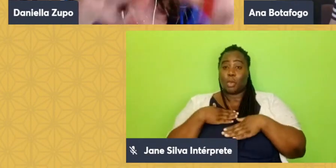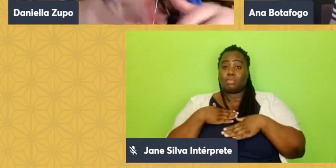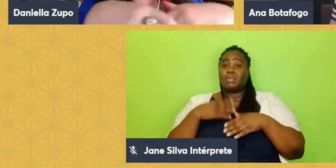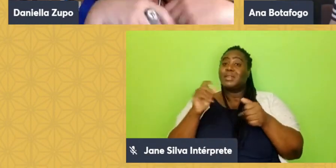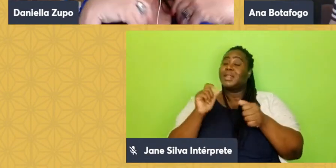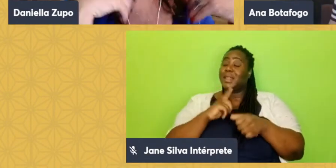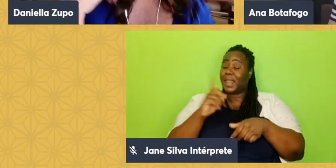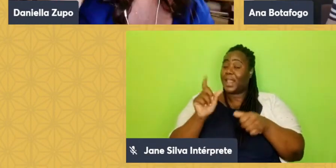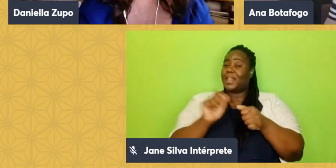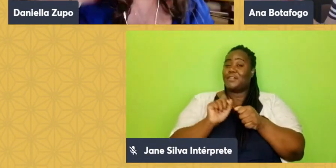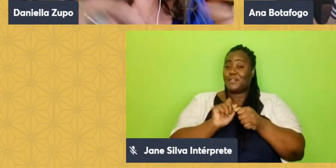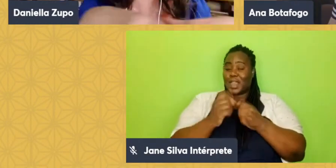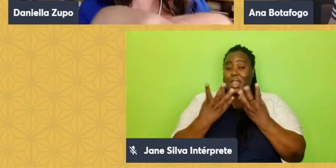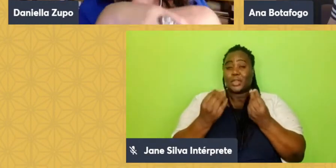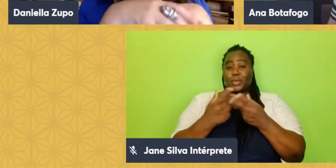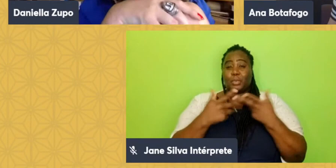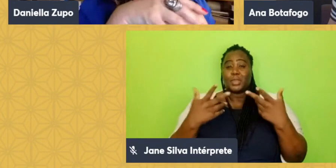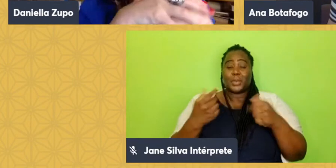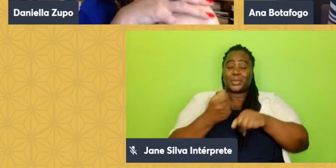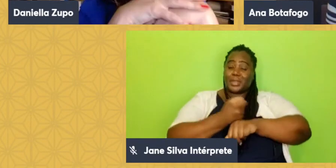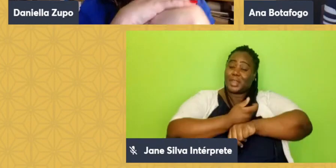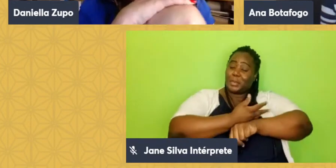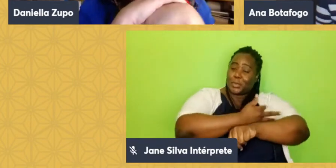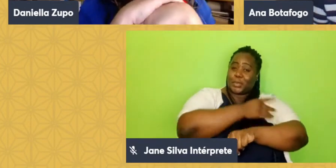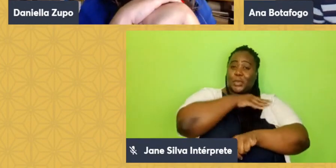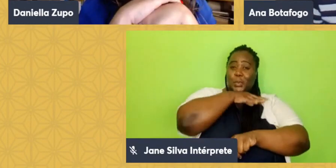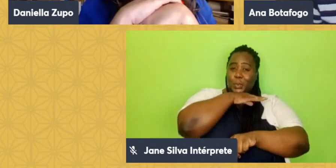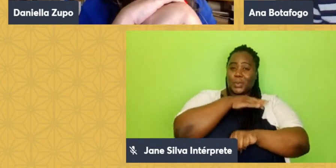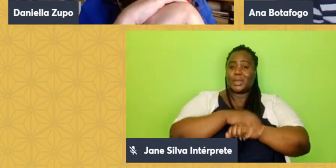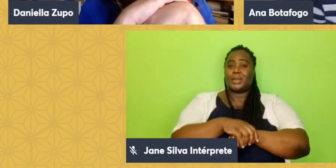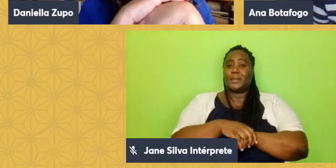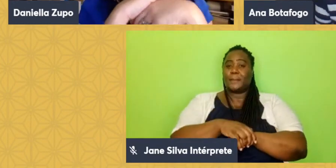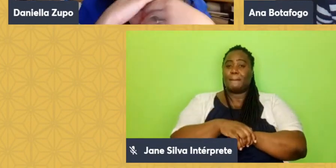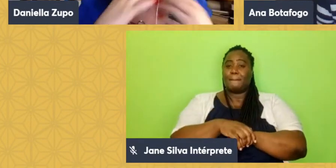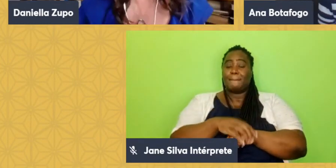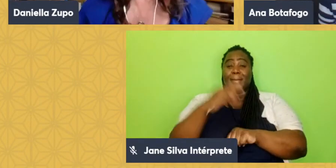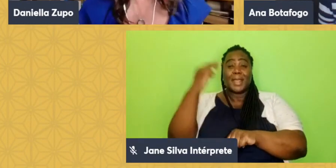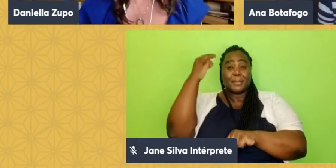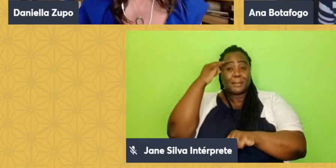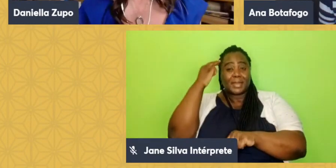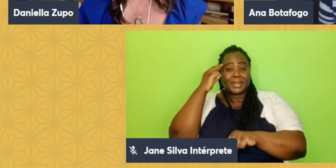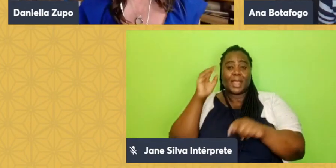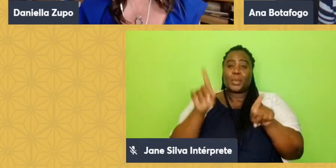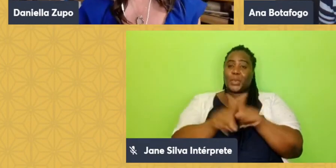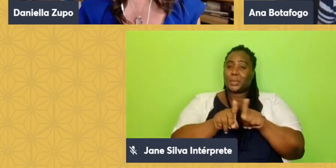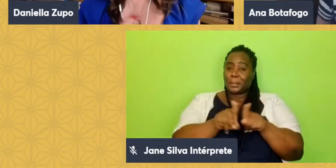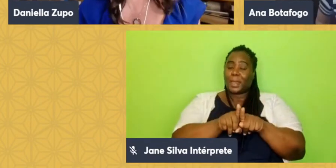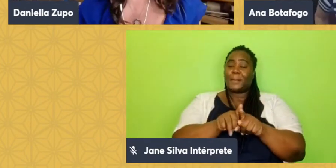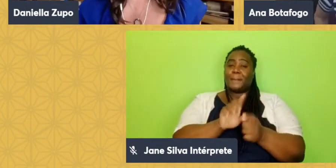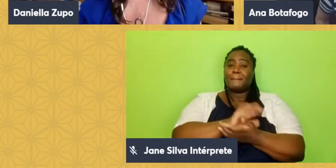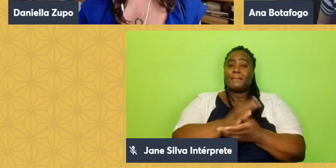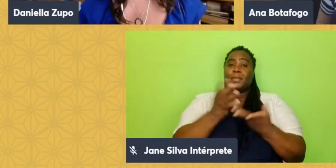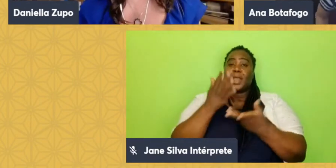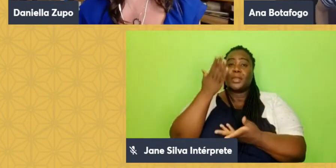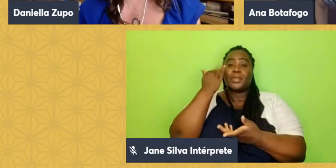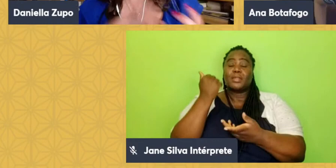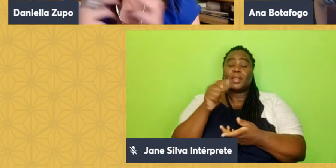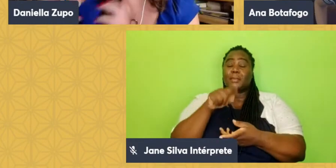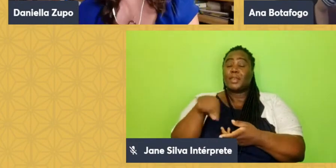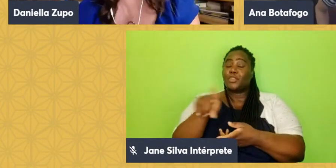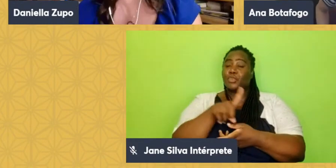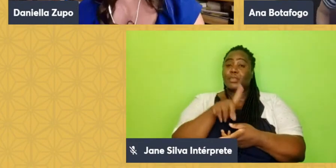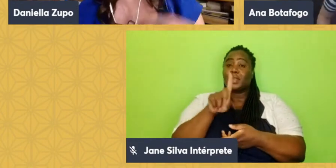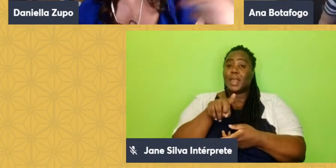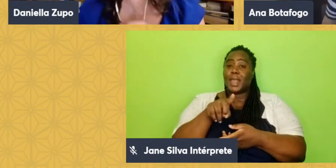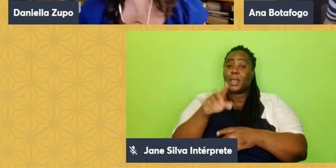tem gerado a gente sabe questões emocionais questões questões psíquicas e aí eu queria sabendo né que você